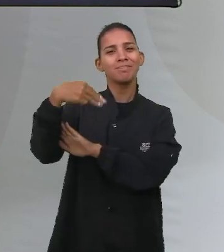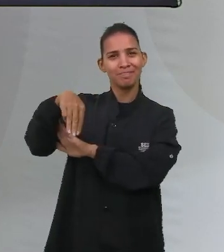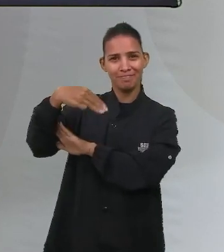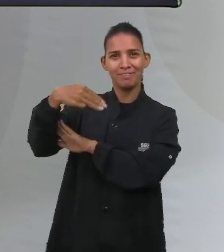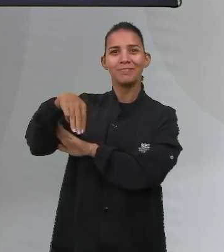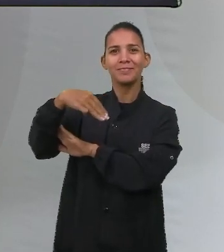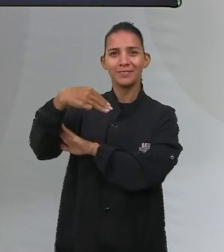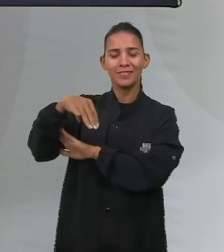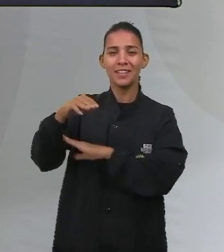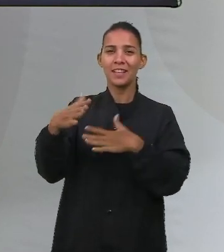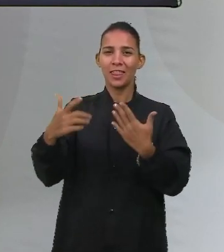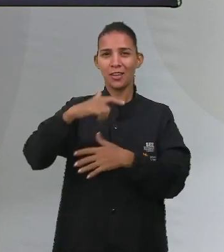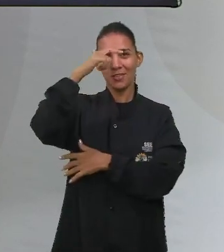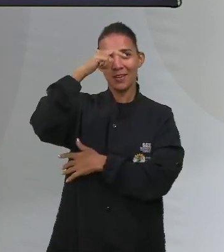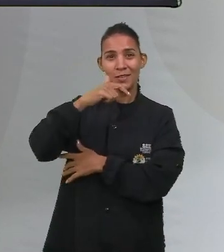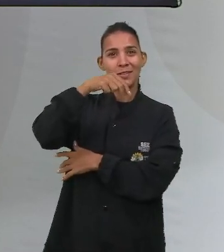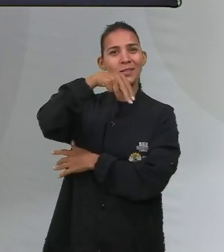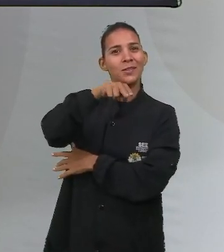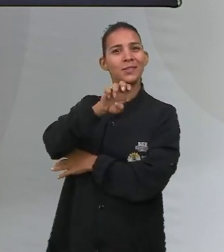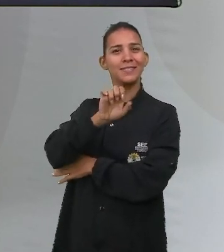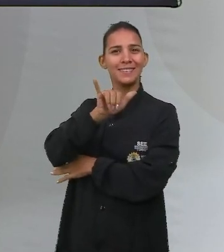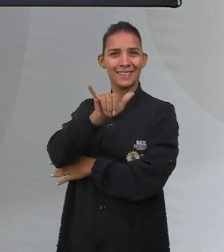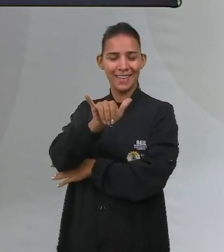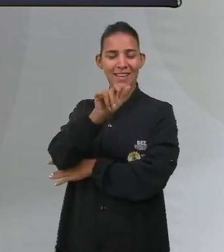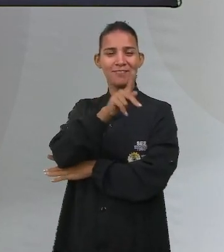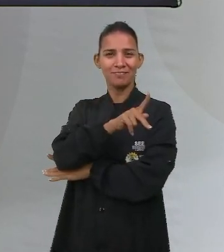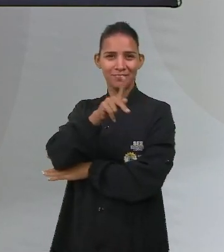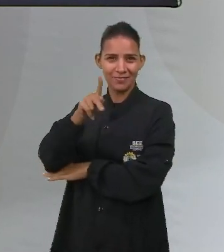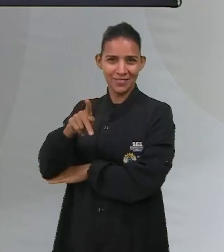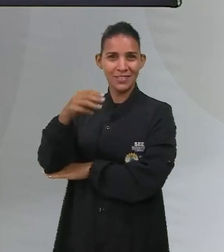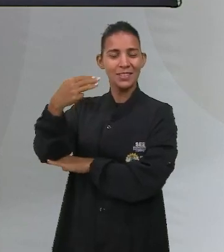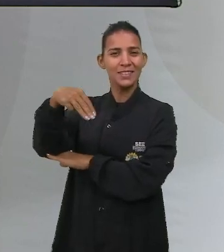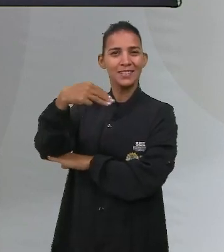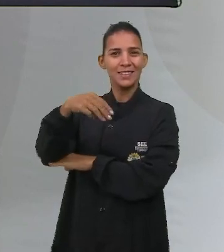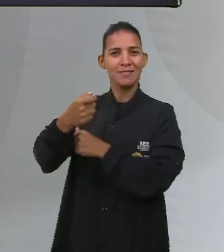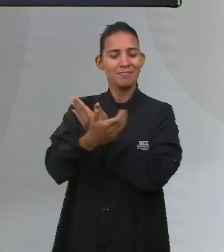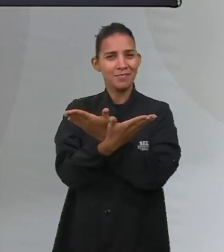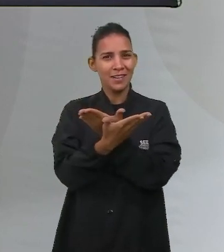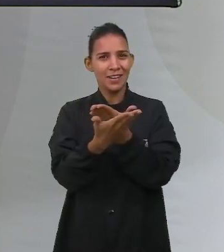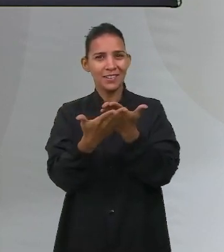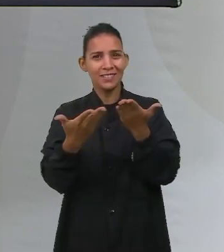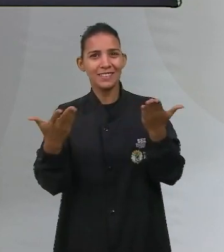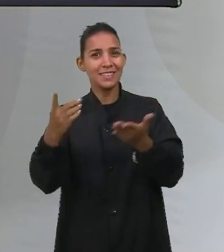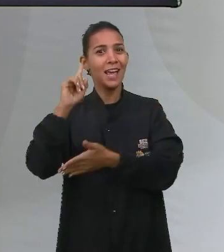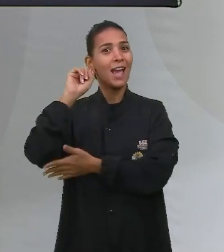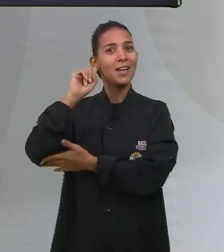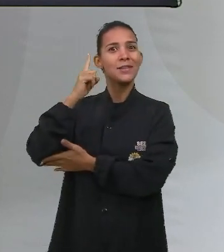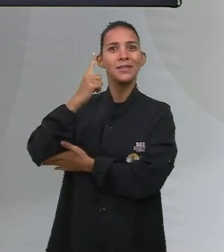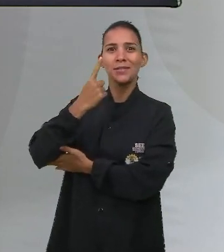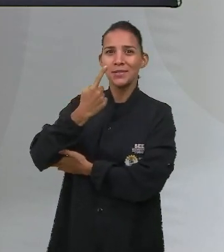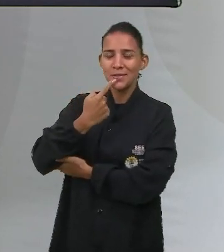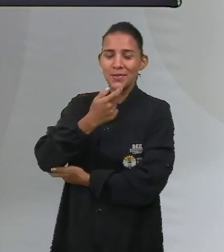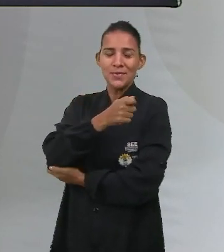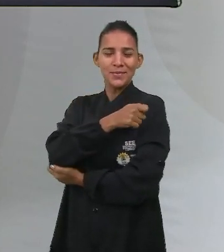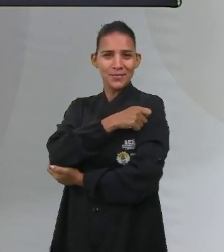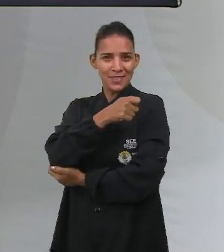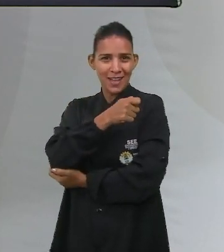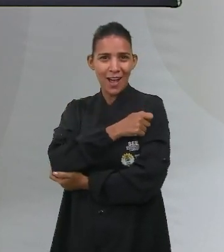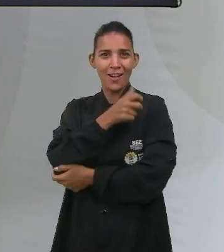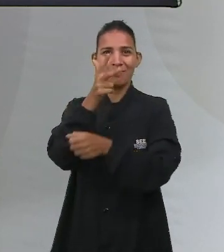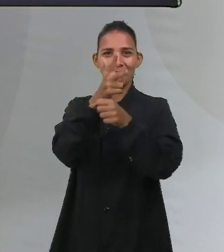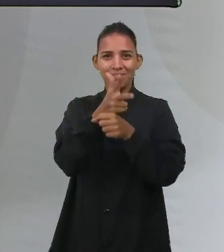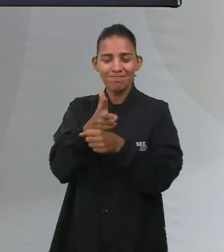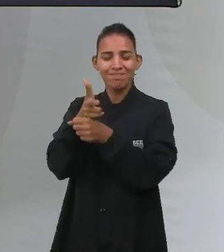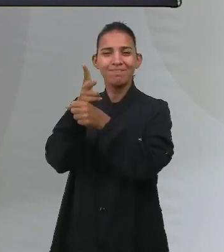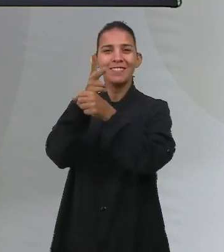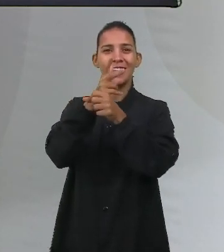matemática. Eu sou o professor Ney Araújo e para todos os alunos surdos que estão acompanhando esta